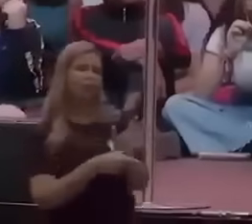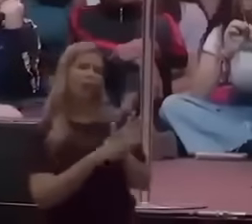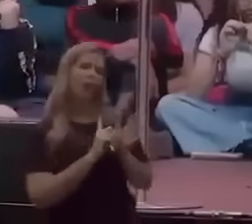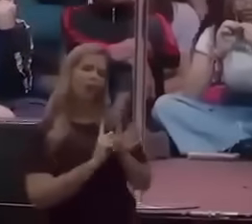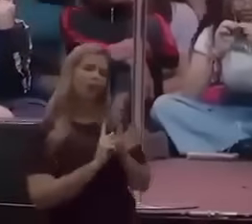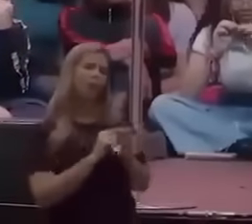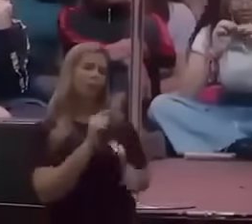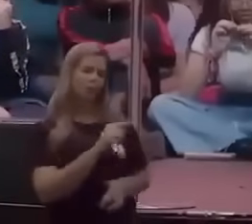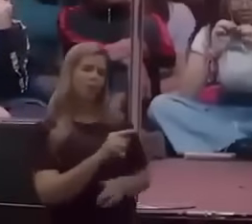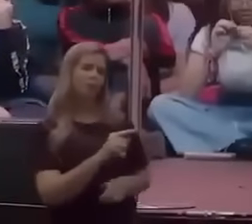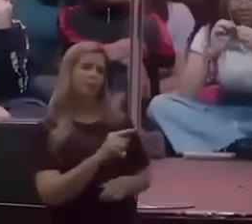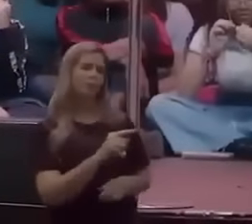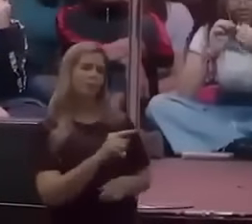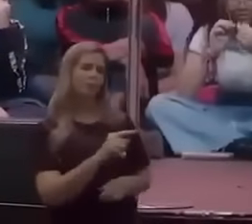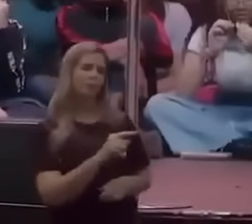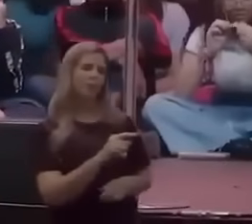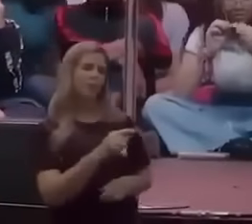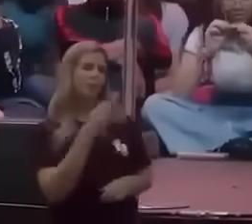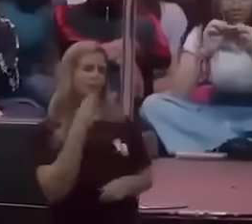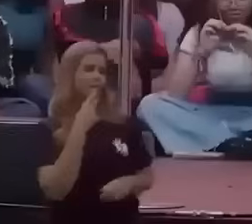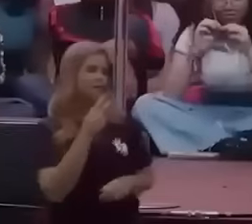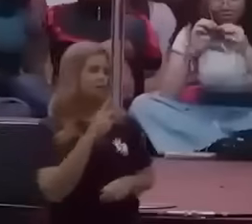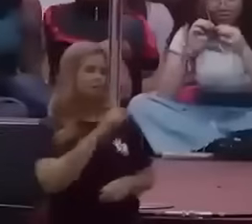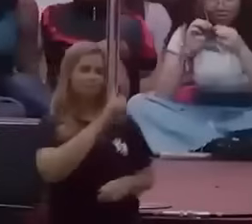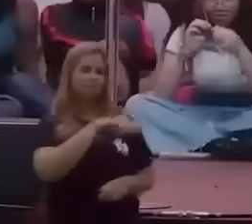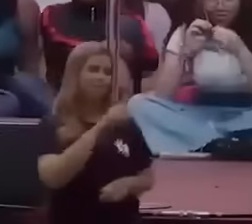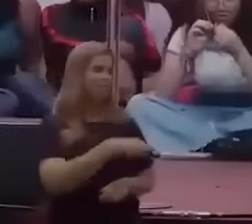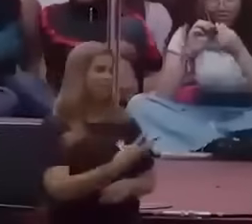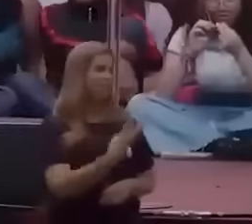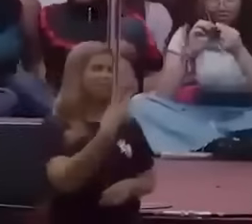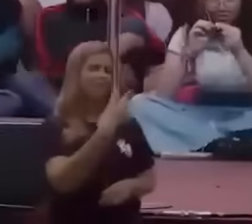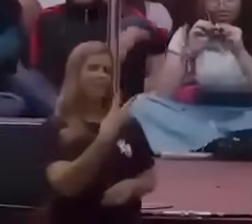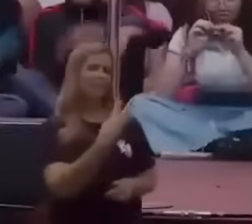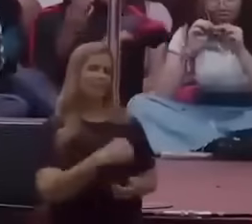me negarás três vezes. Acho que o Pedrão calou.